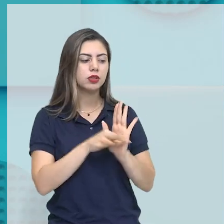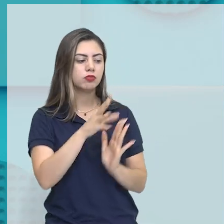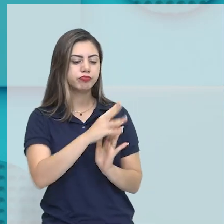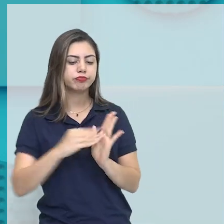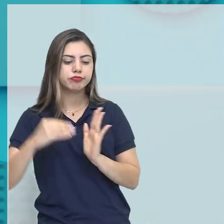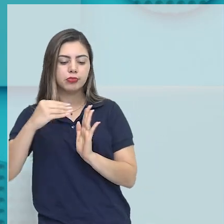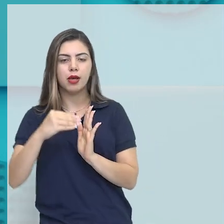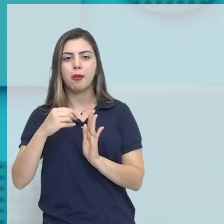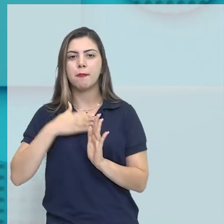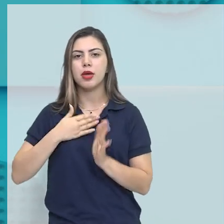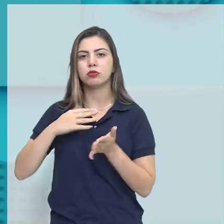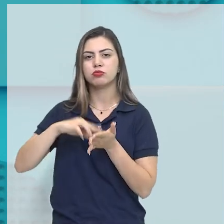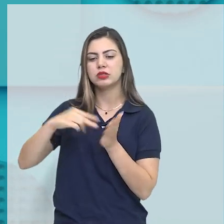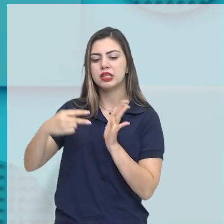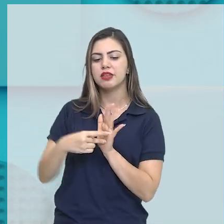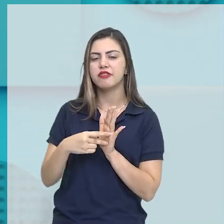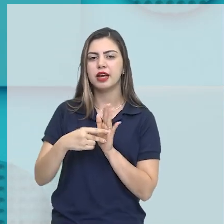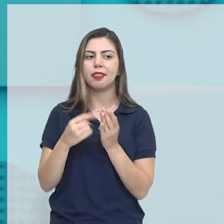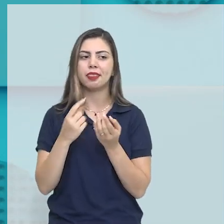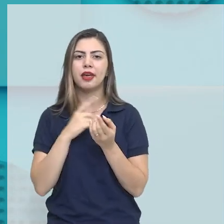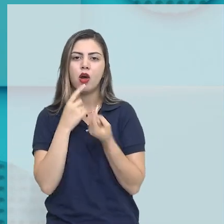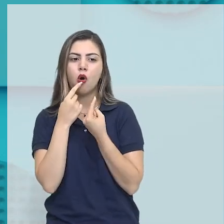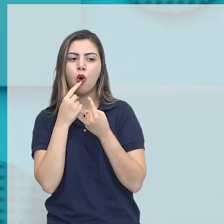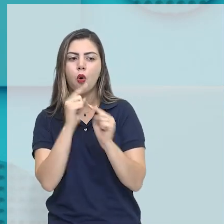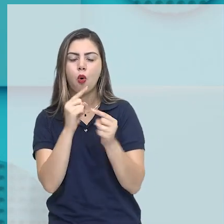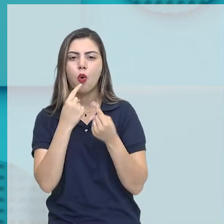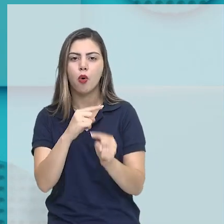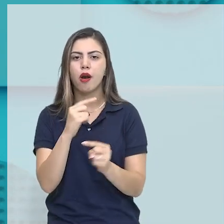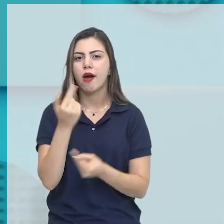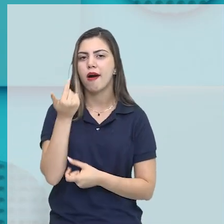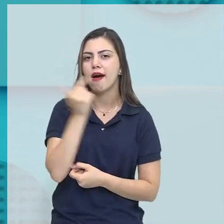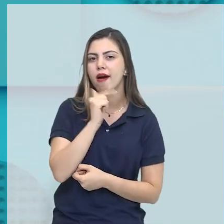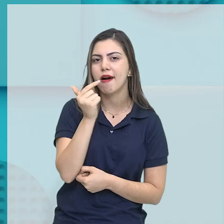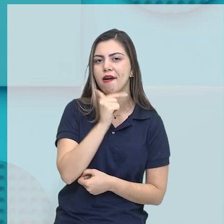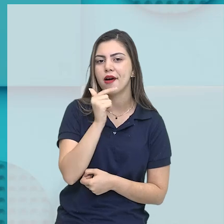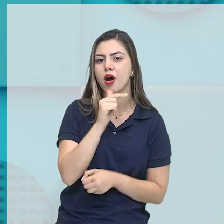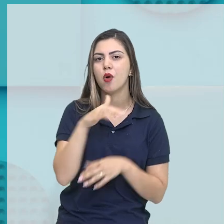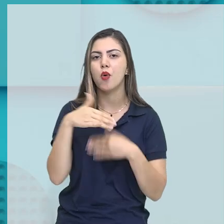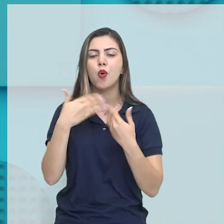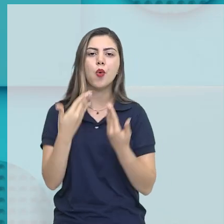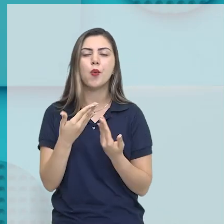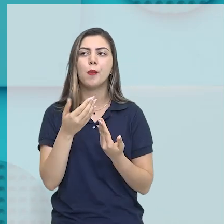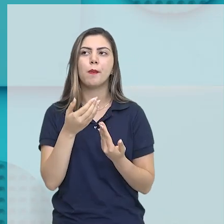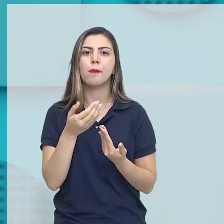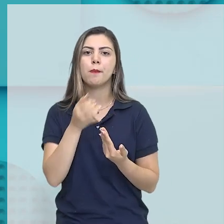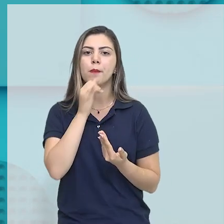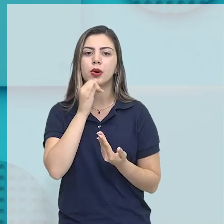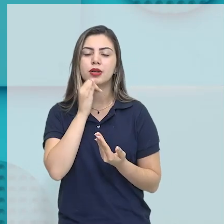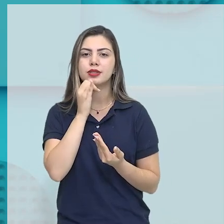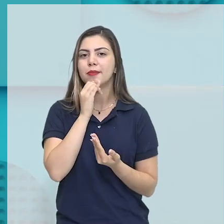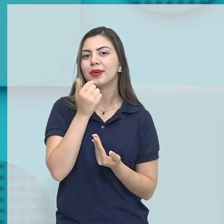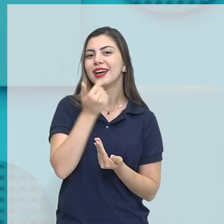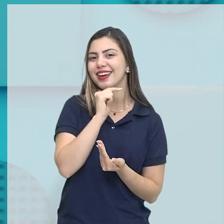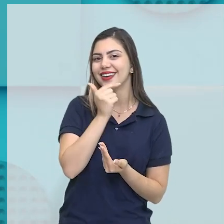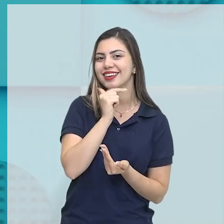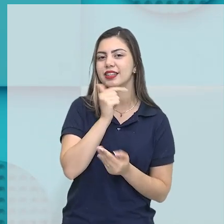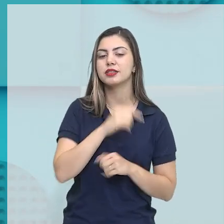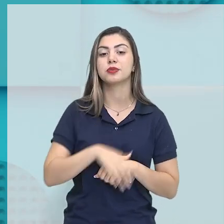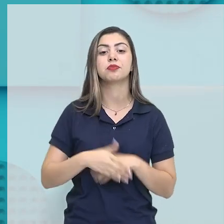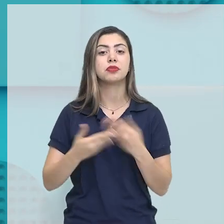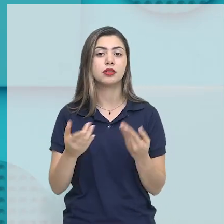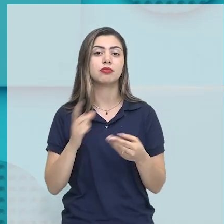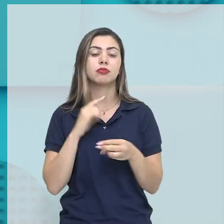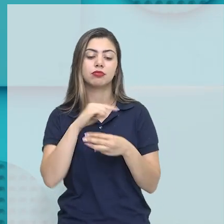ela tem essa intenção de criticar, de satirizar ou mesmo de causar humor, né? Então, ela tem